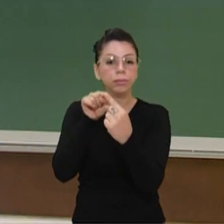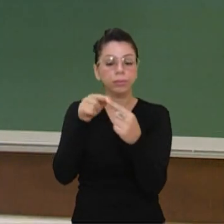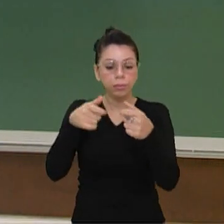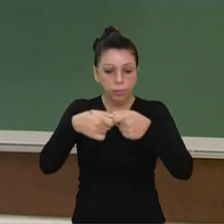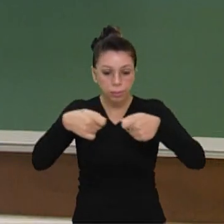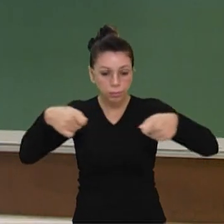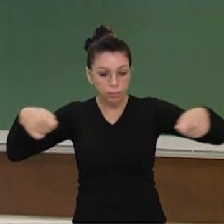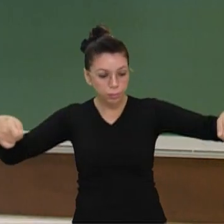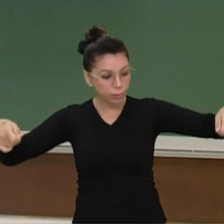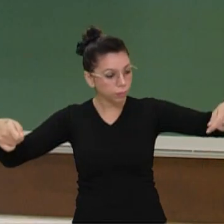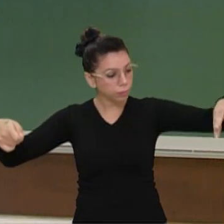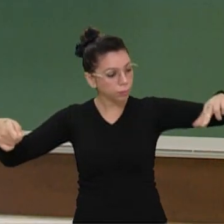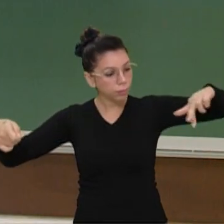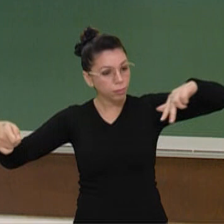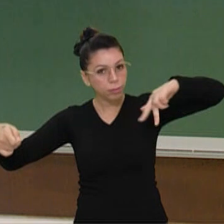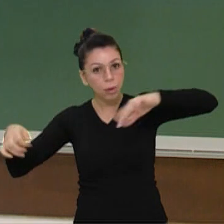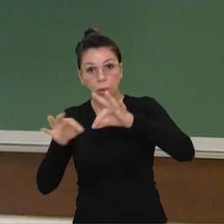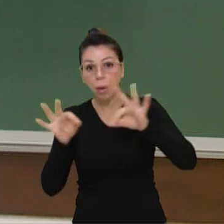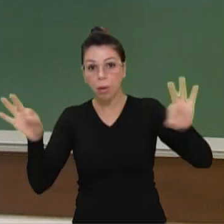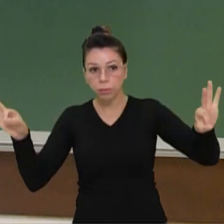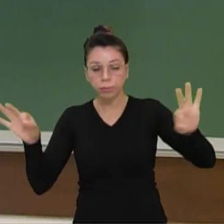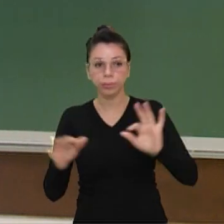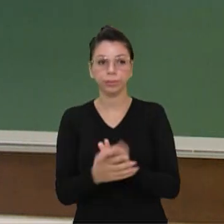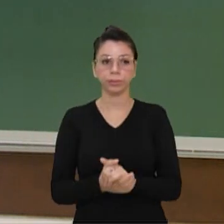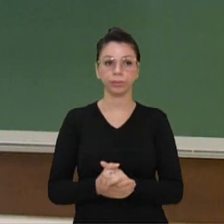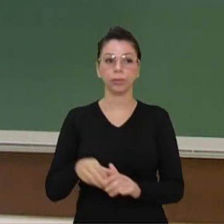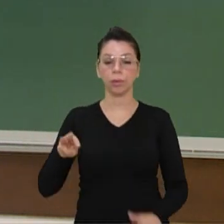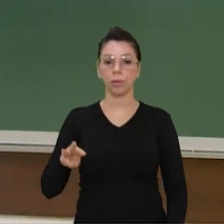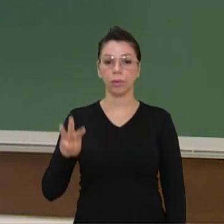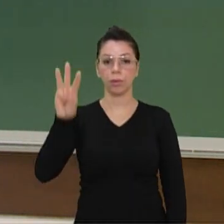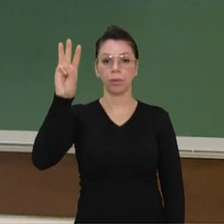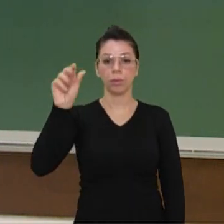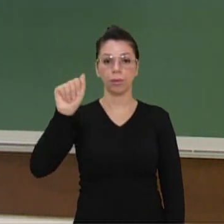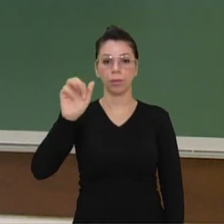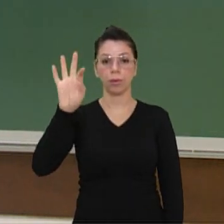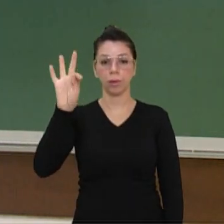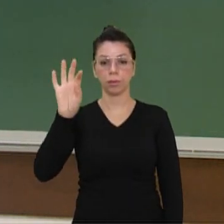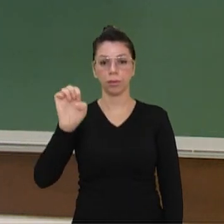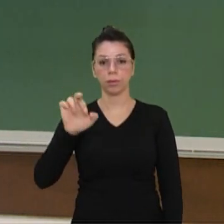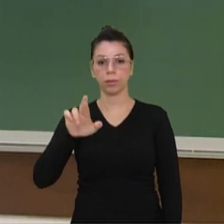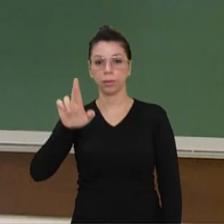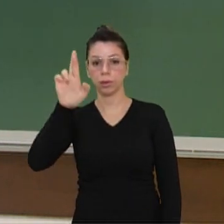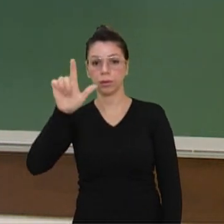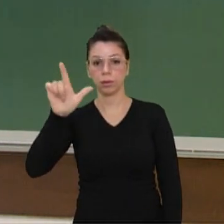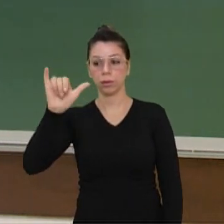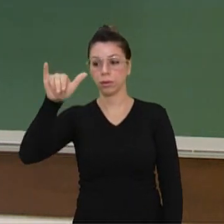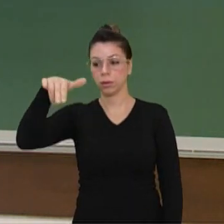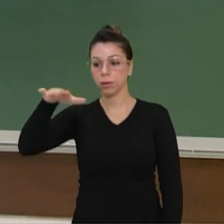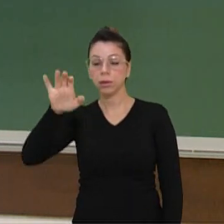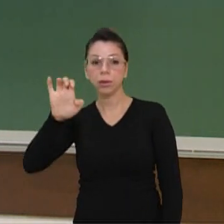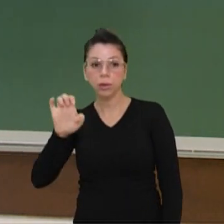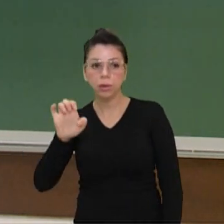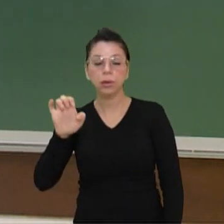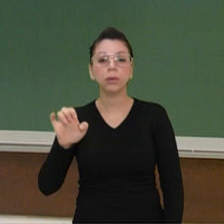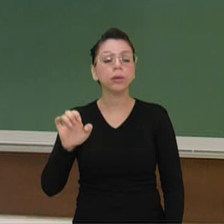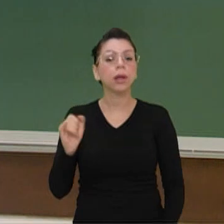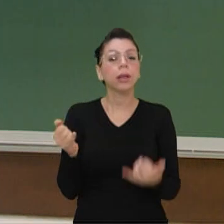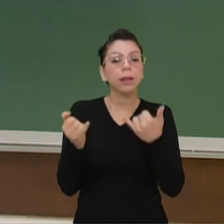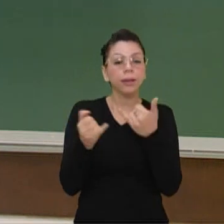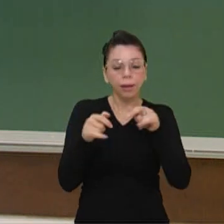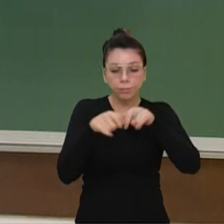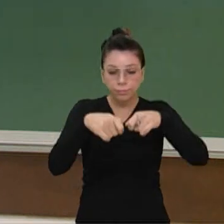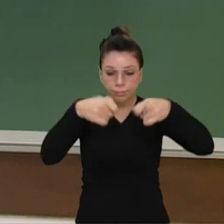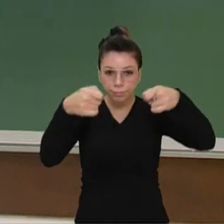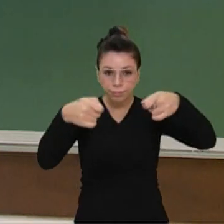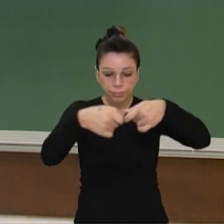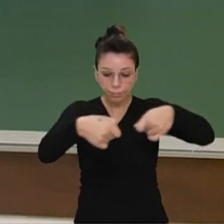fita, né, numa distância longa. O waterline, o que muda no waterline é que ela vai ser posicionada em cima de alguma água, seja no